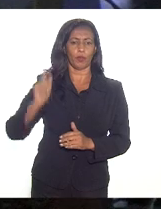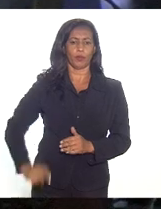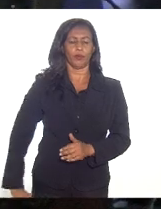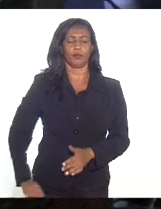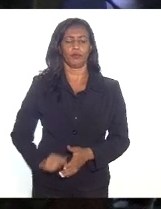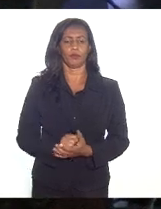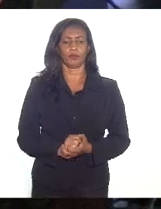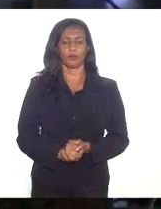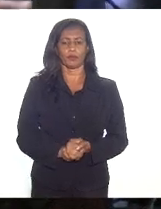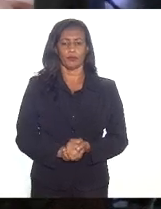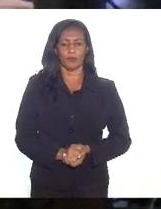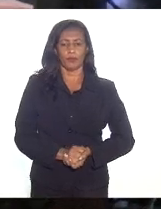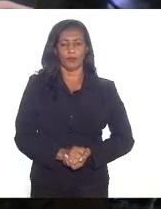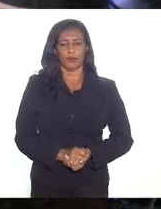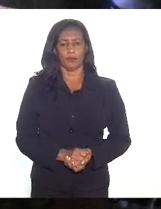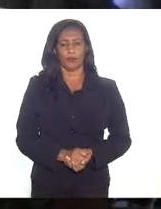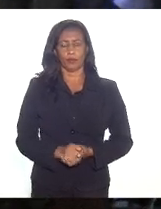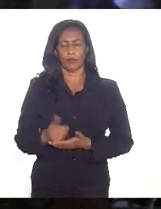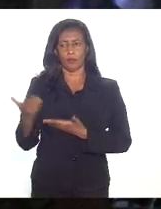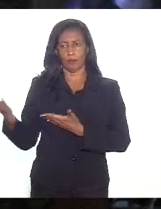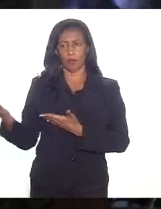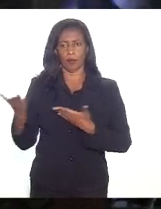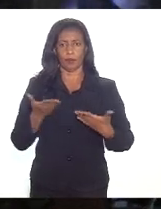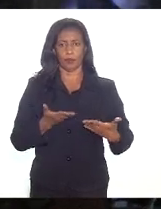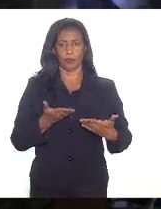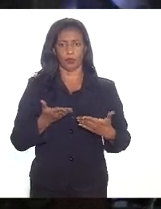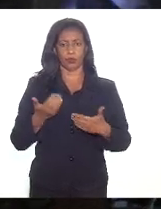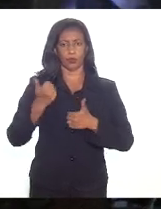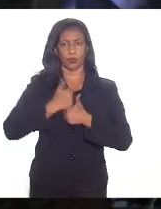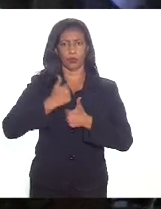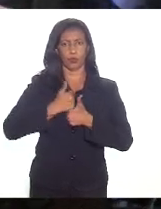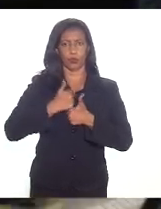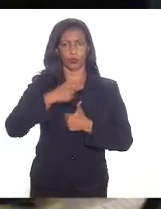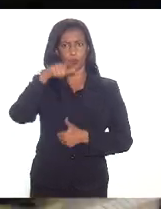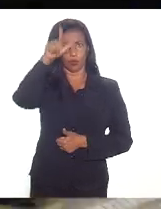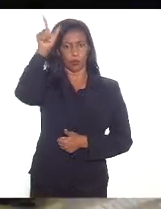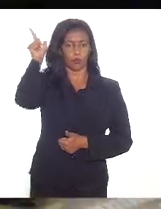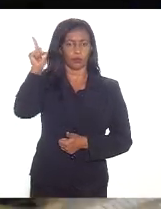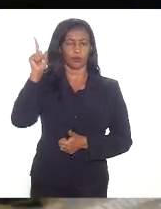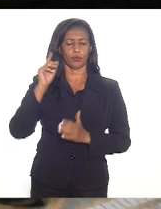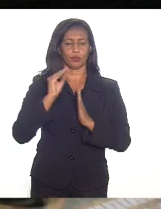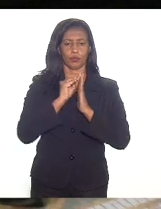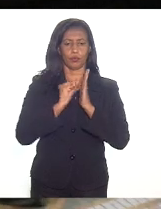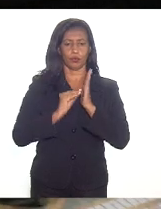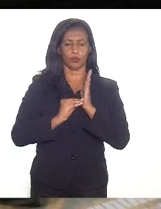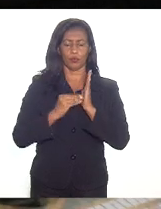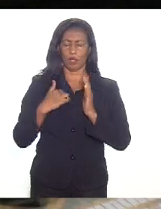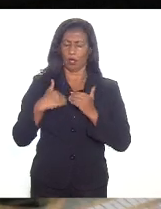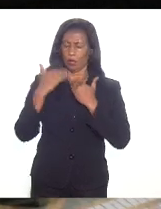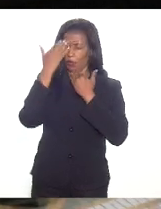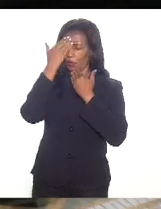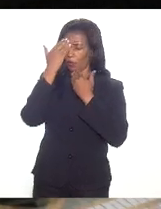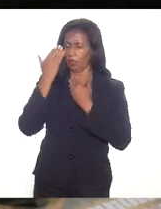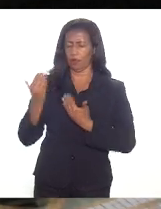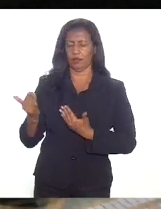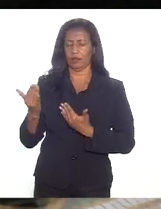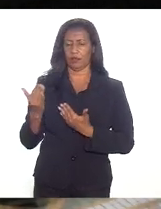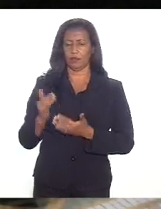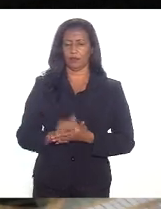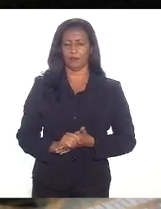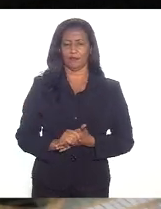Deputado Luiz, por designação do presidente da Comissão de Constituição e Justiça. Eu agradeço